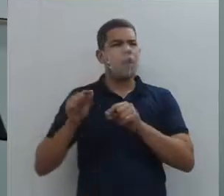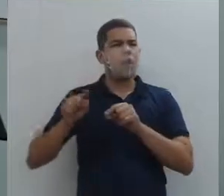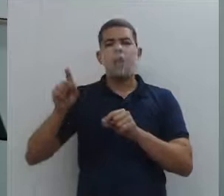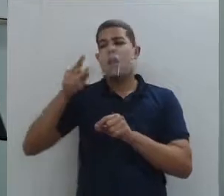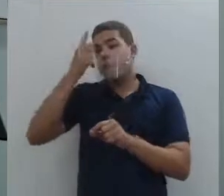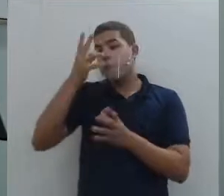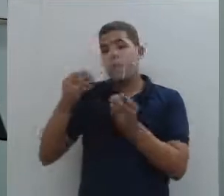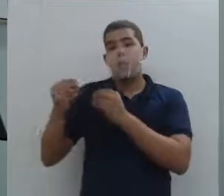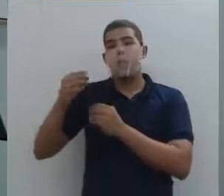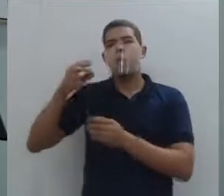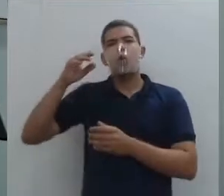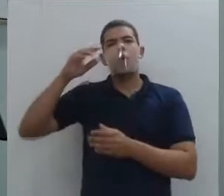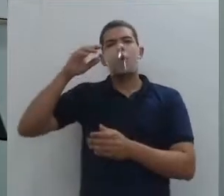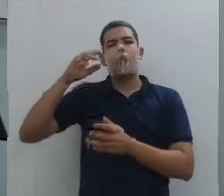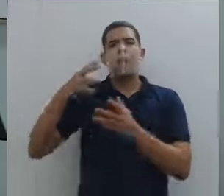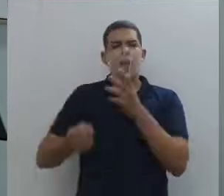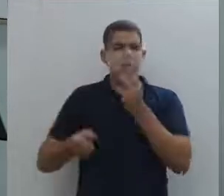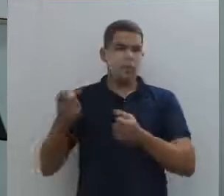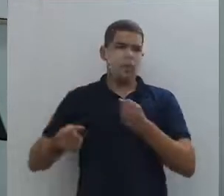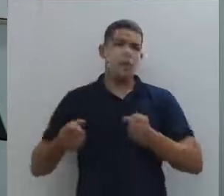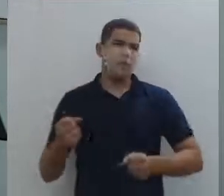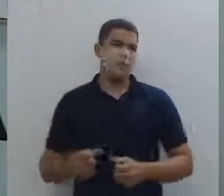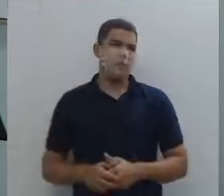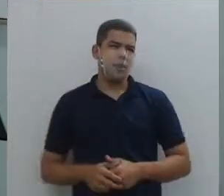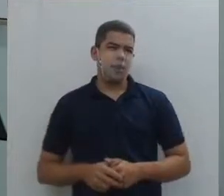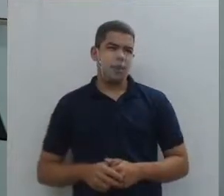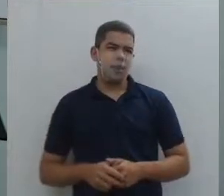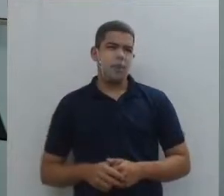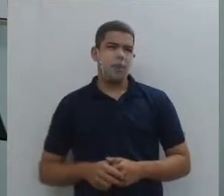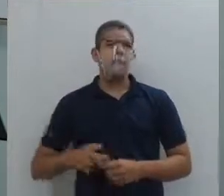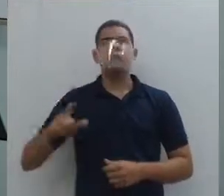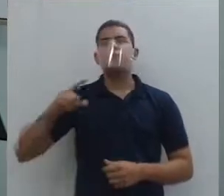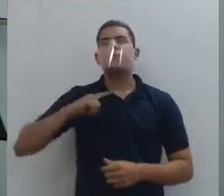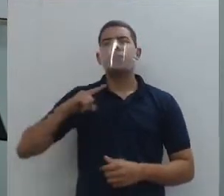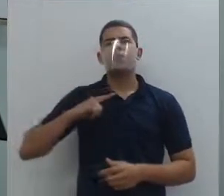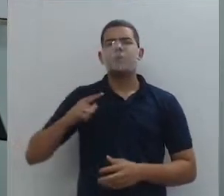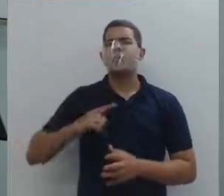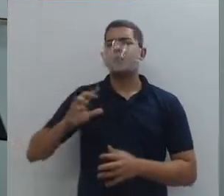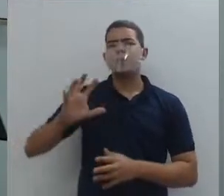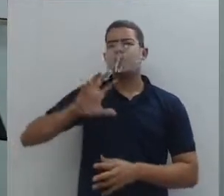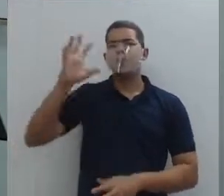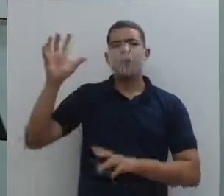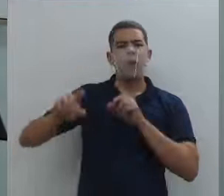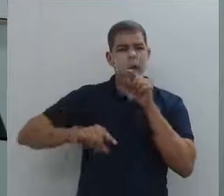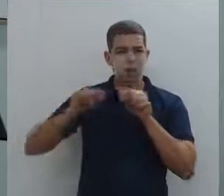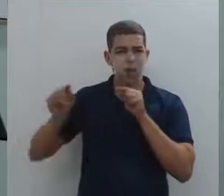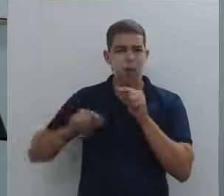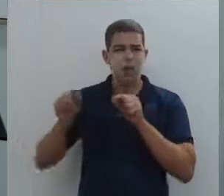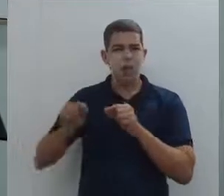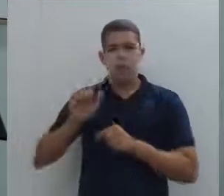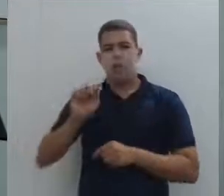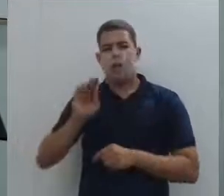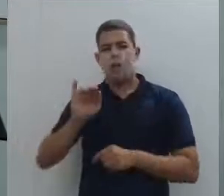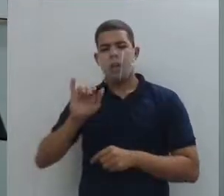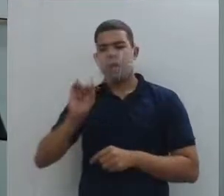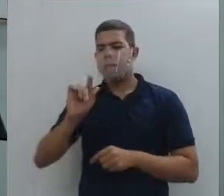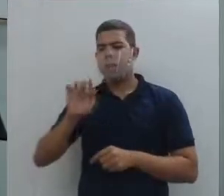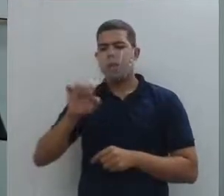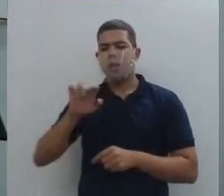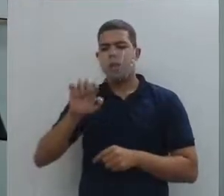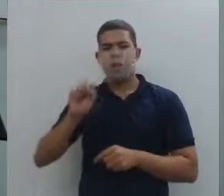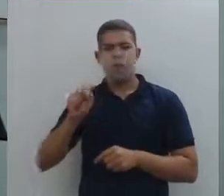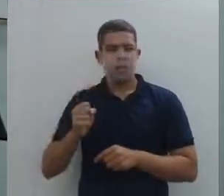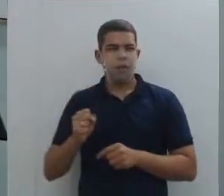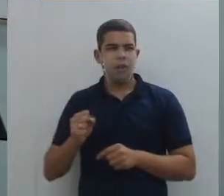vir a teoria da biogênese para anular essa teoria. O que acontecia na biogênese? A biogênese eles